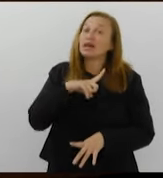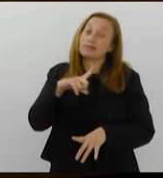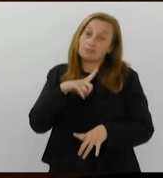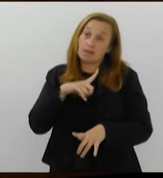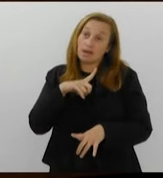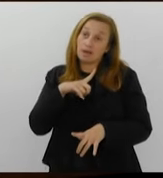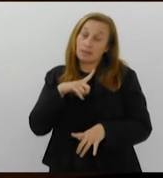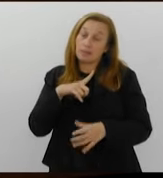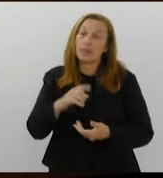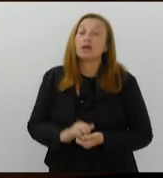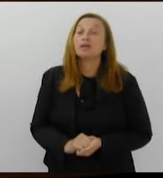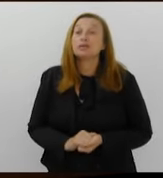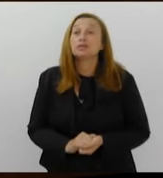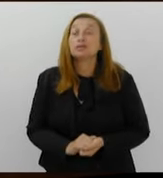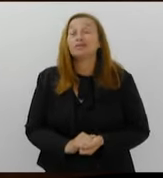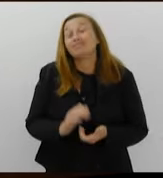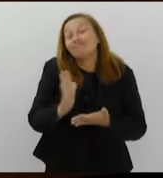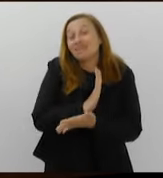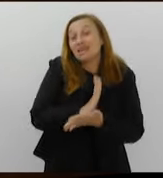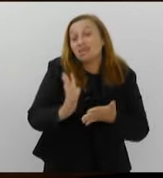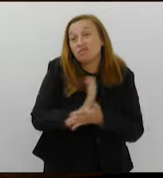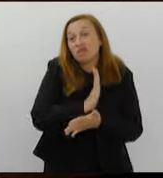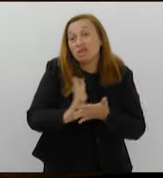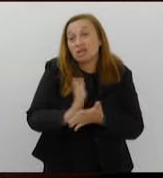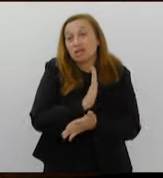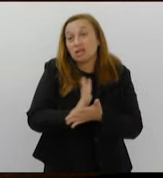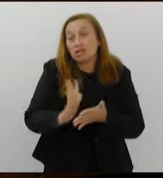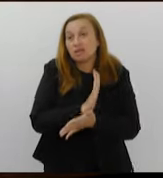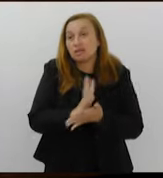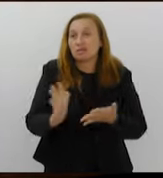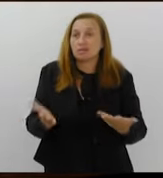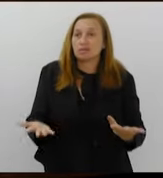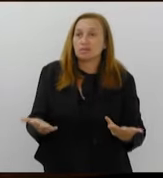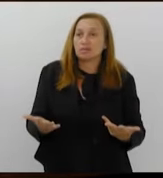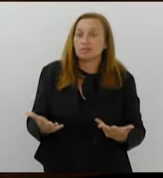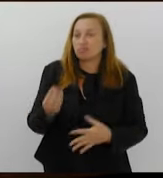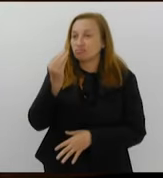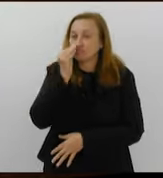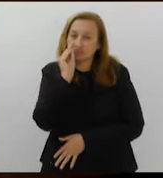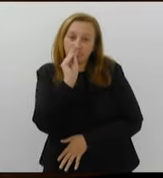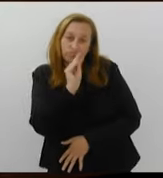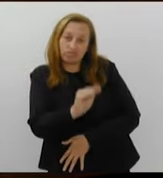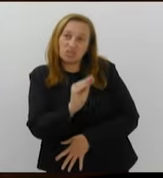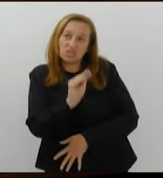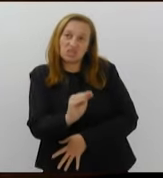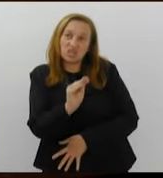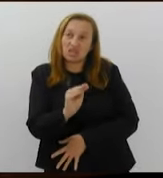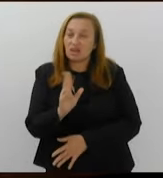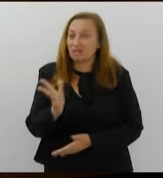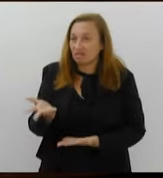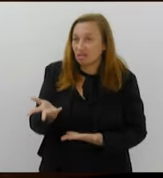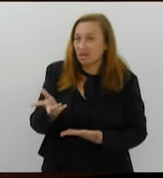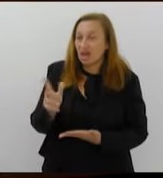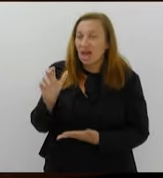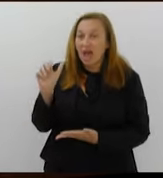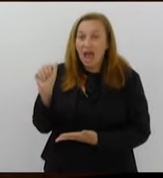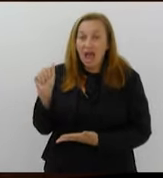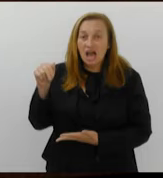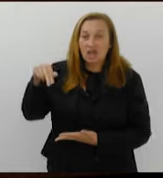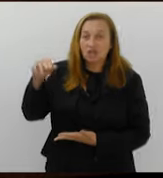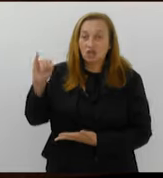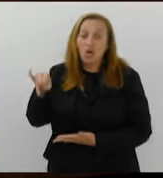que enfrentam. E muitas vezes são destratadas, são chamadas de